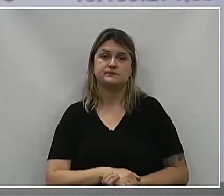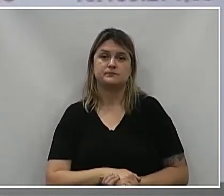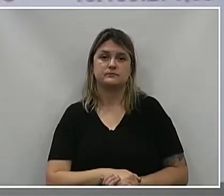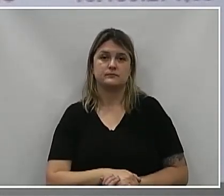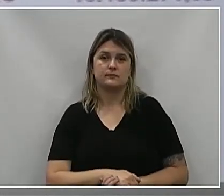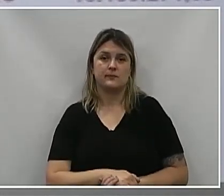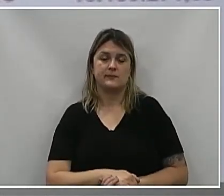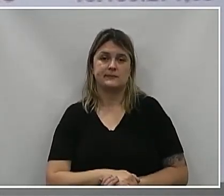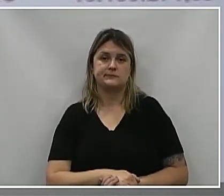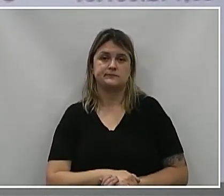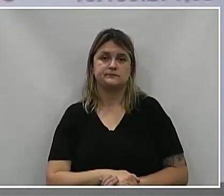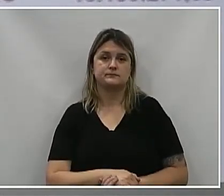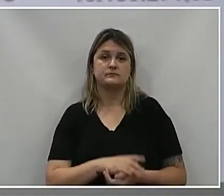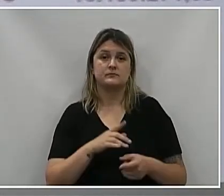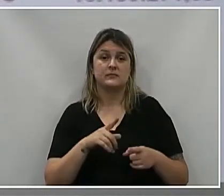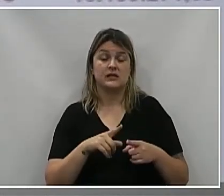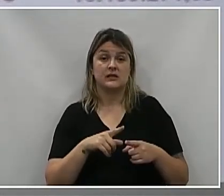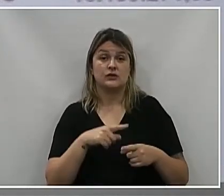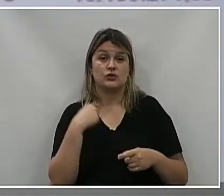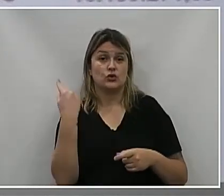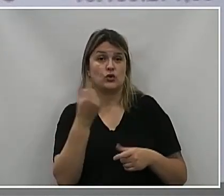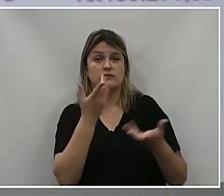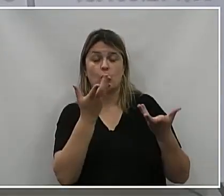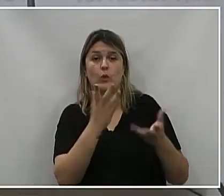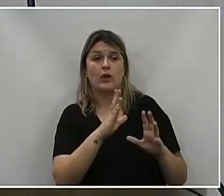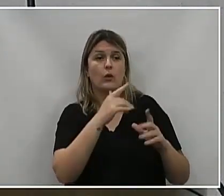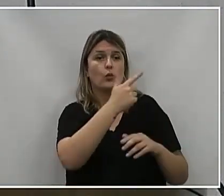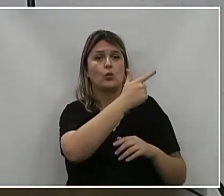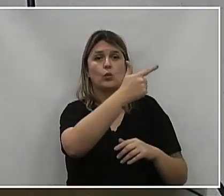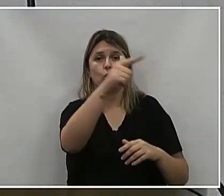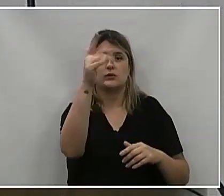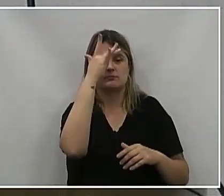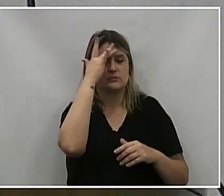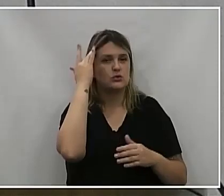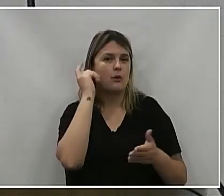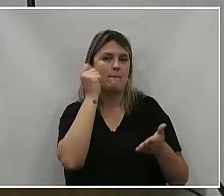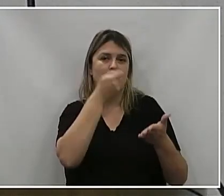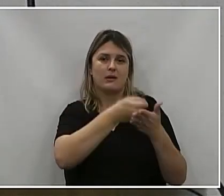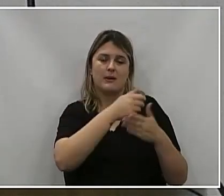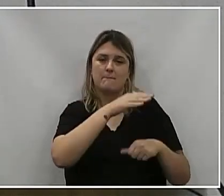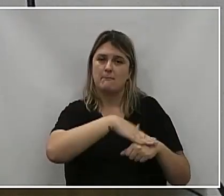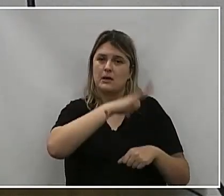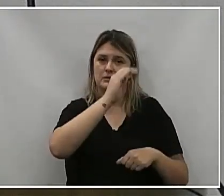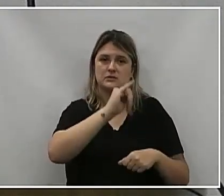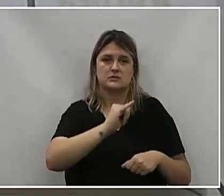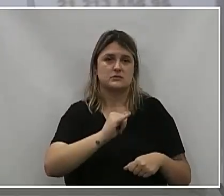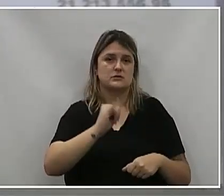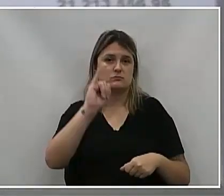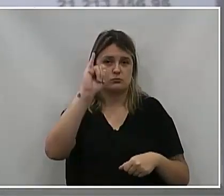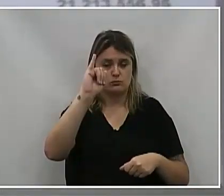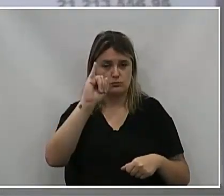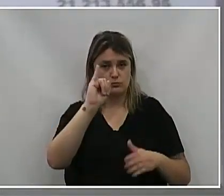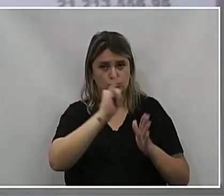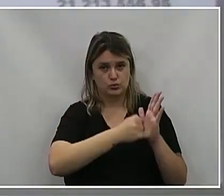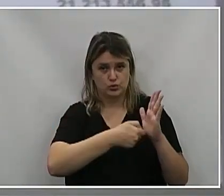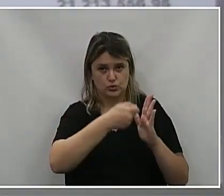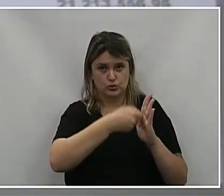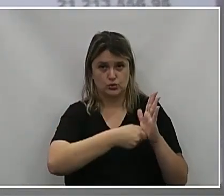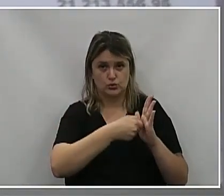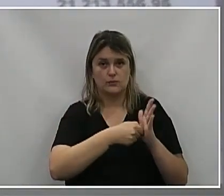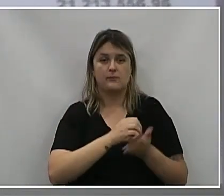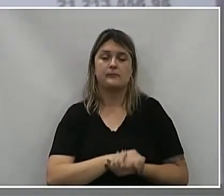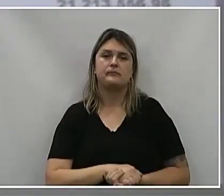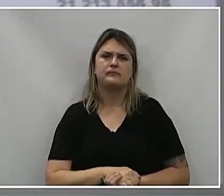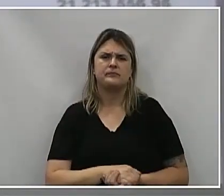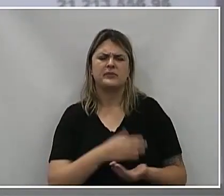que inviabilizaria qualquer procedimento. E assim nós levamos isso até o ano de